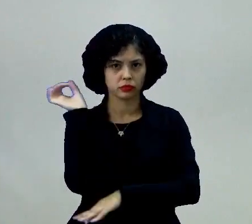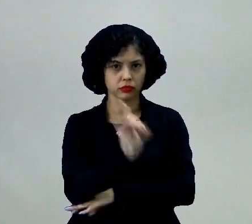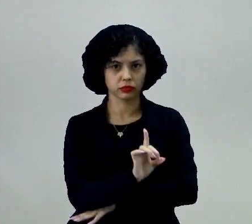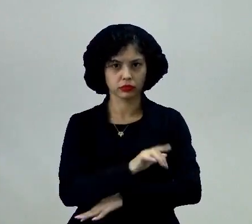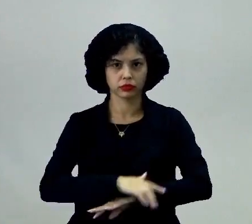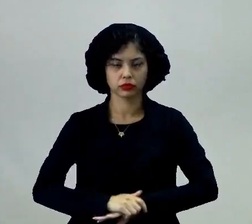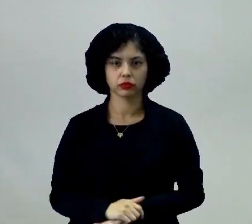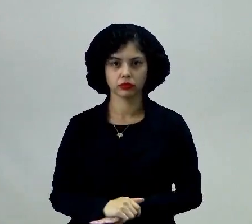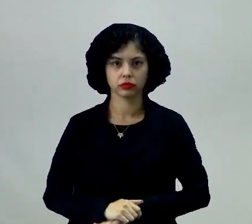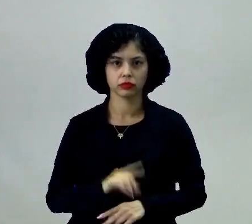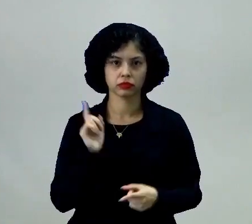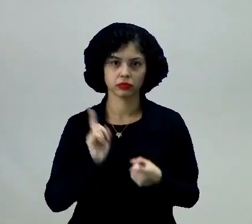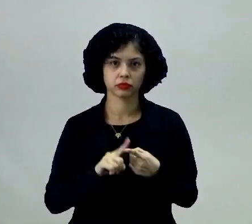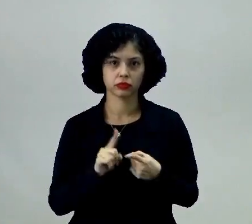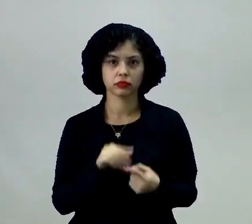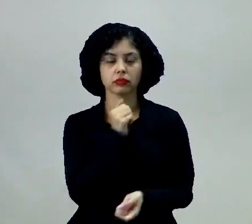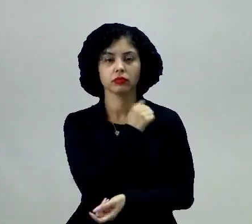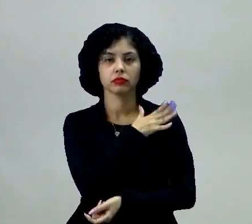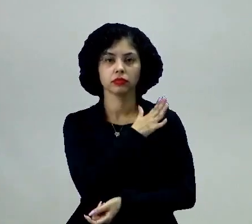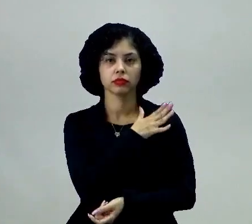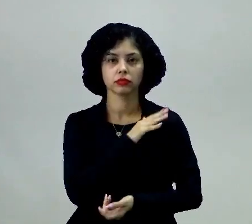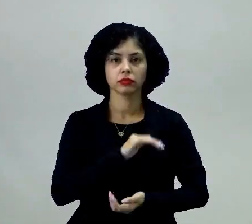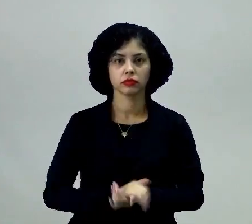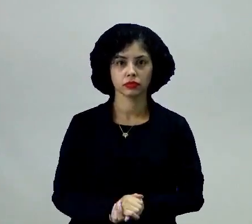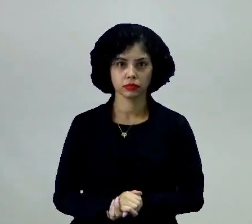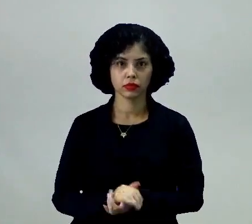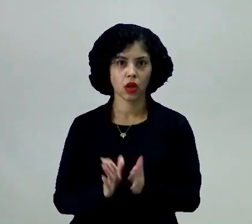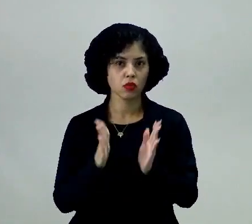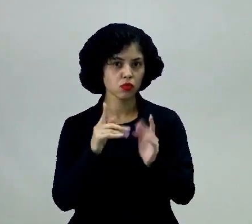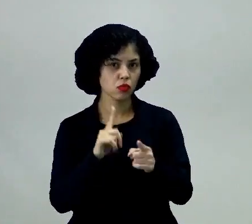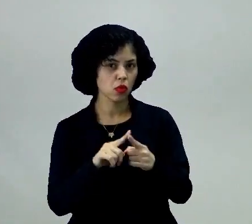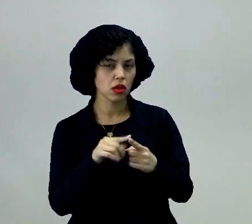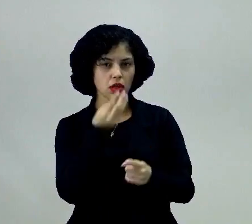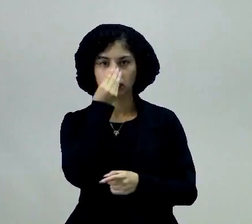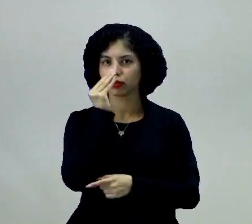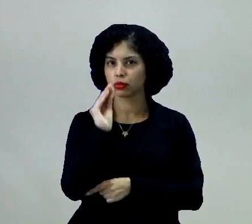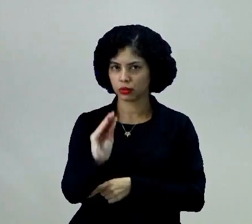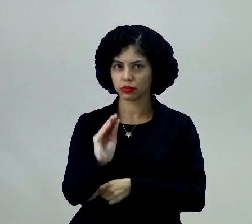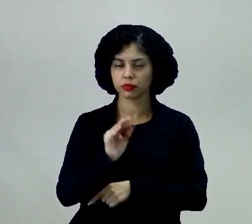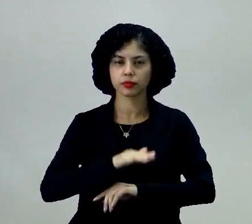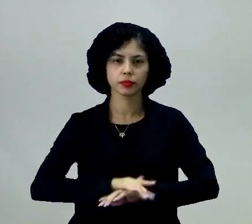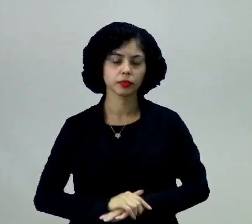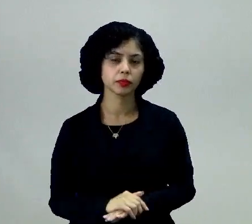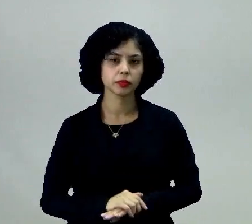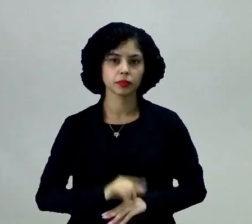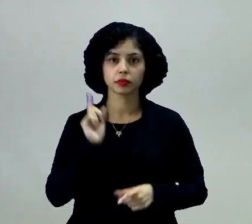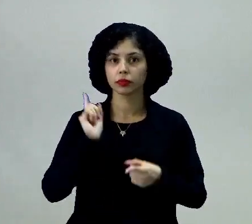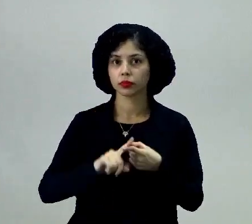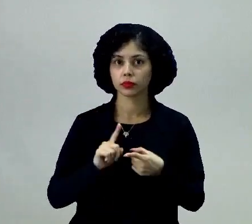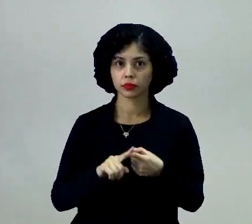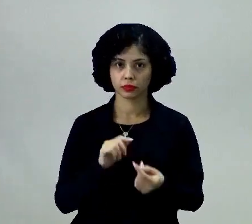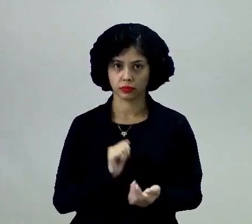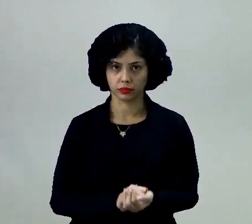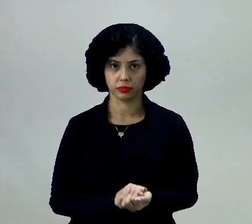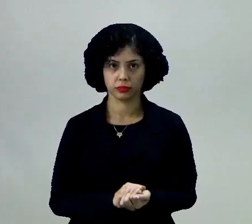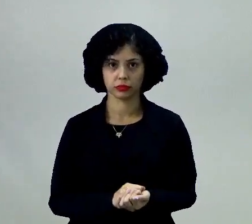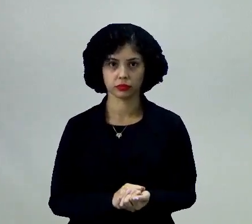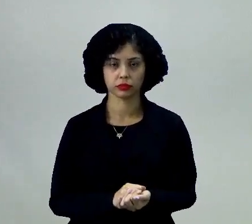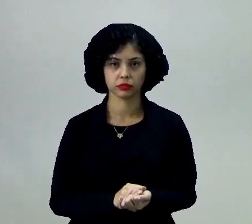direito, porque existe o preconceito, porque existe a discriminação, porque